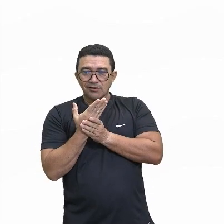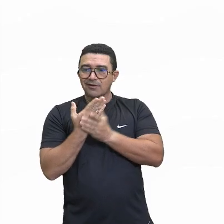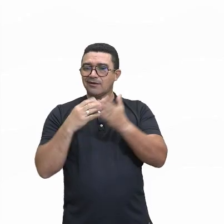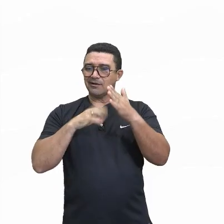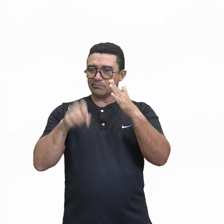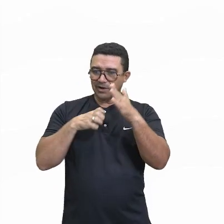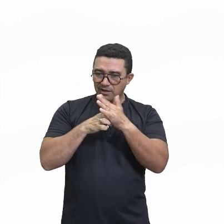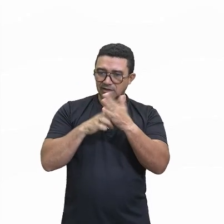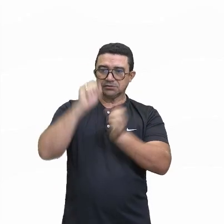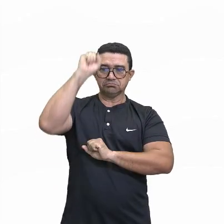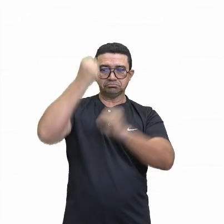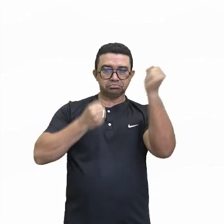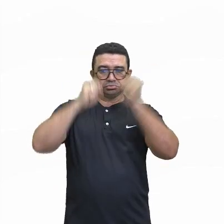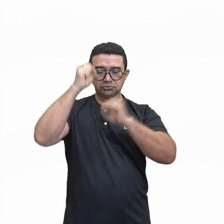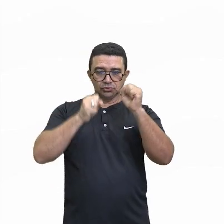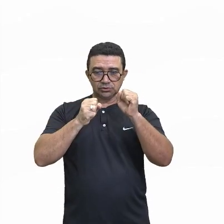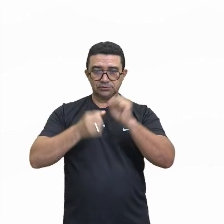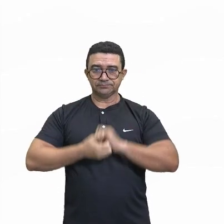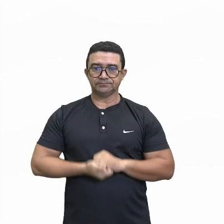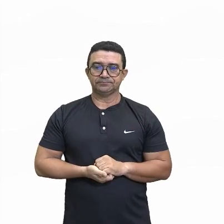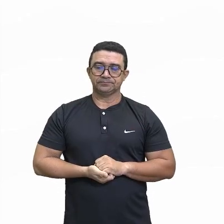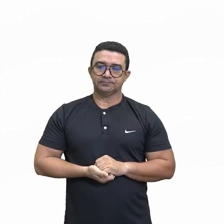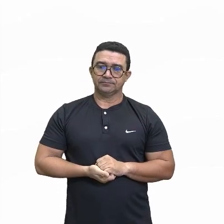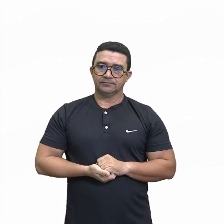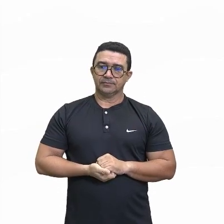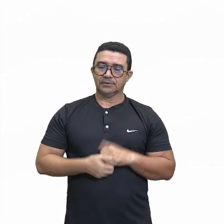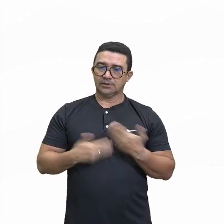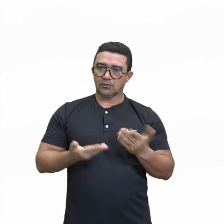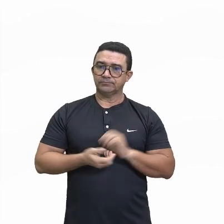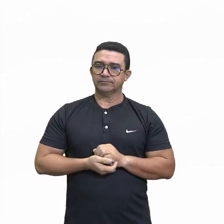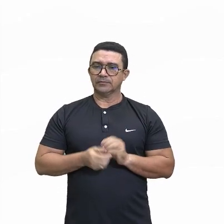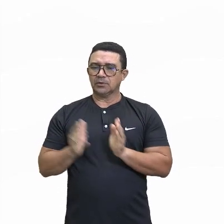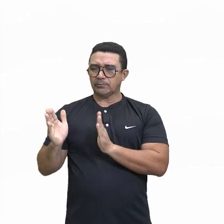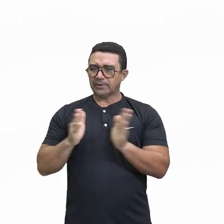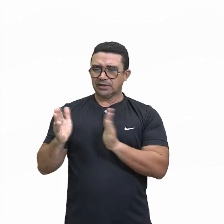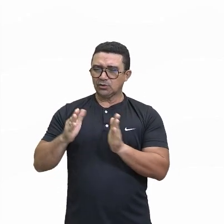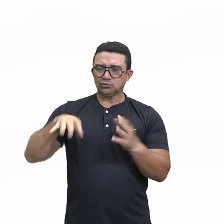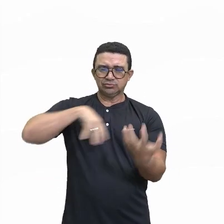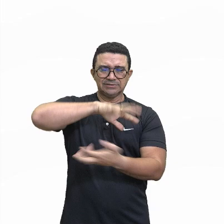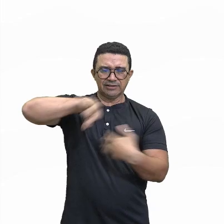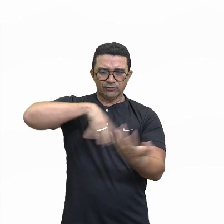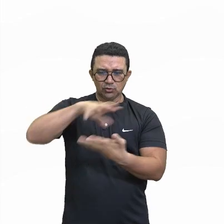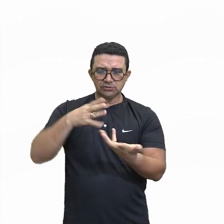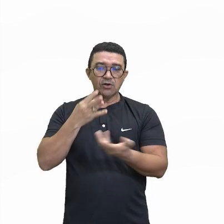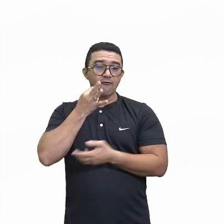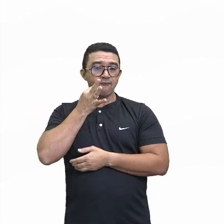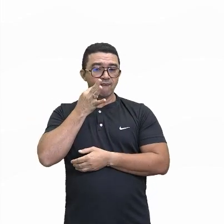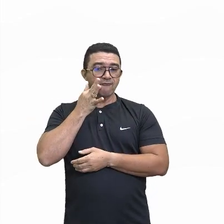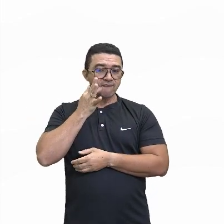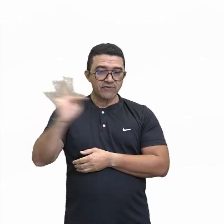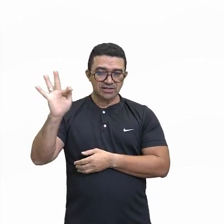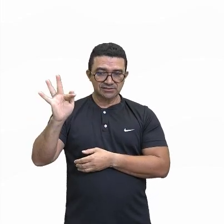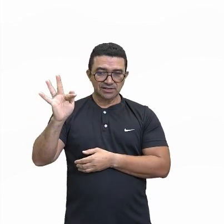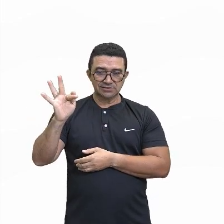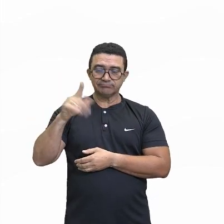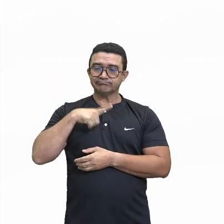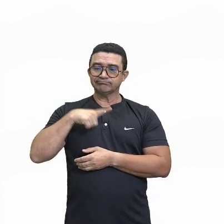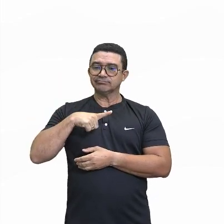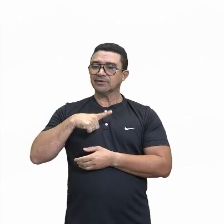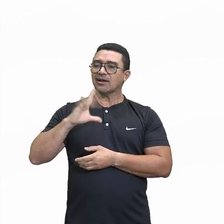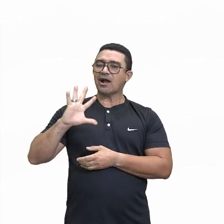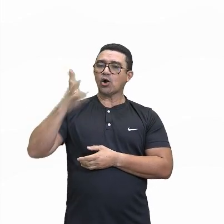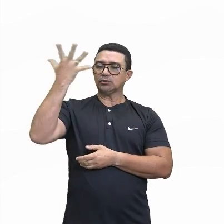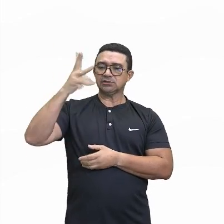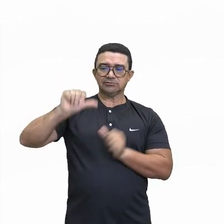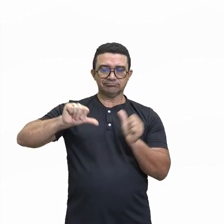né, a situação. Então, para vocês terem uma ideia, por exemplo, o período da Revolução Francesa, né, quando houve aquela mudança, né, da